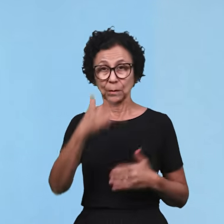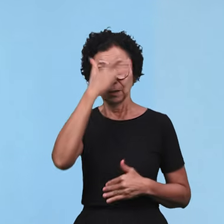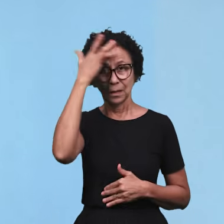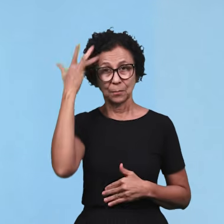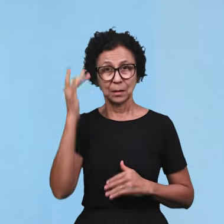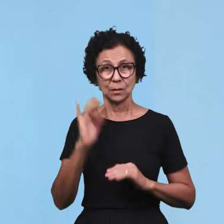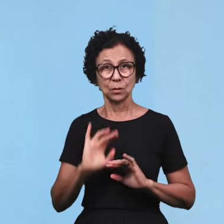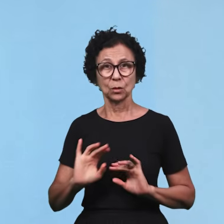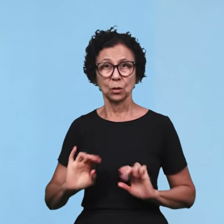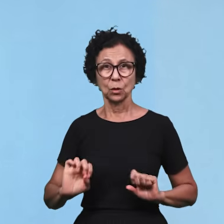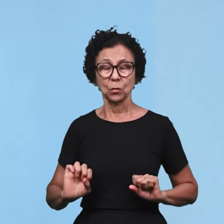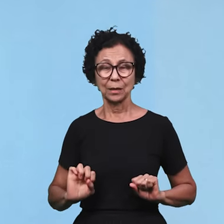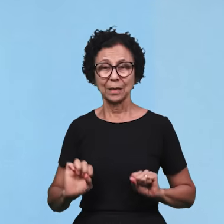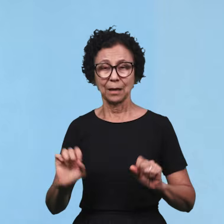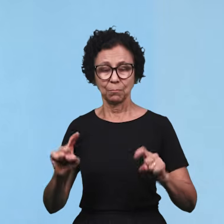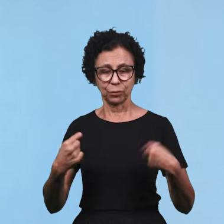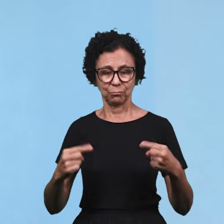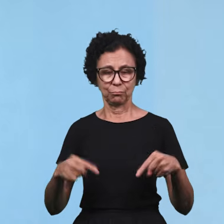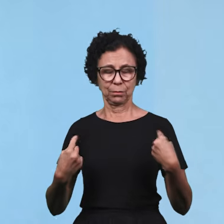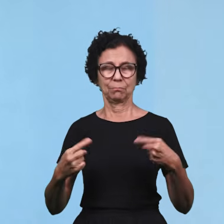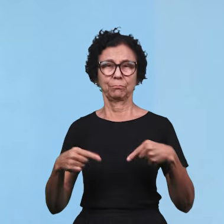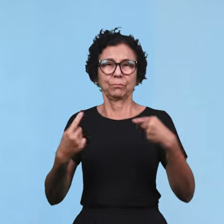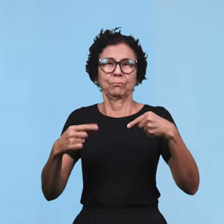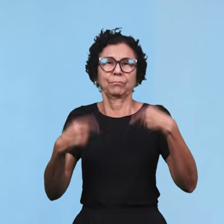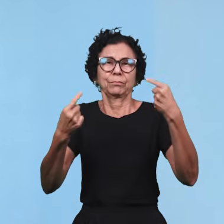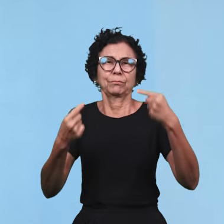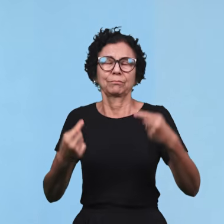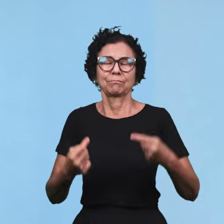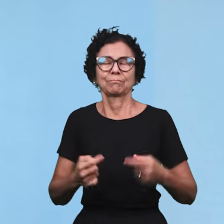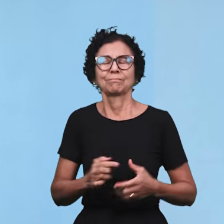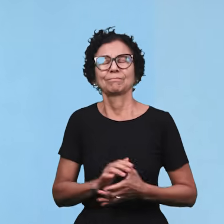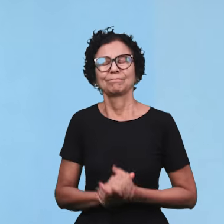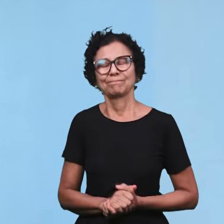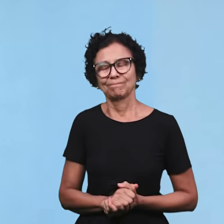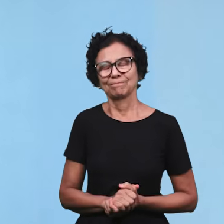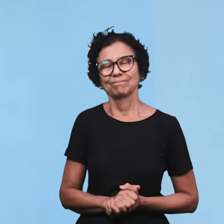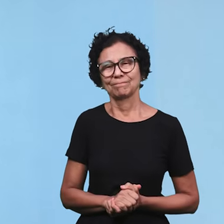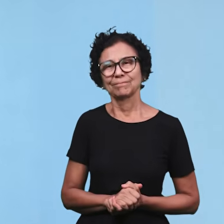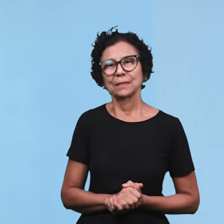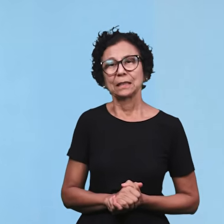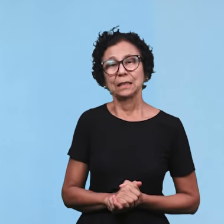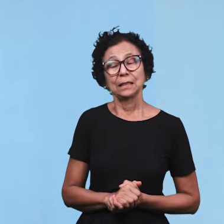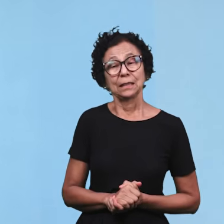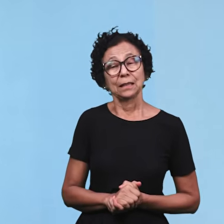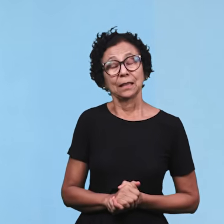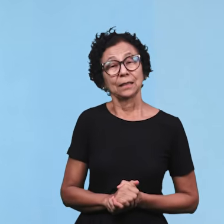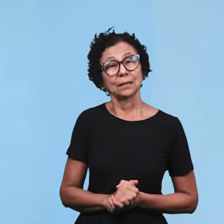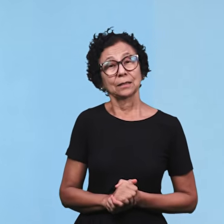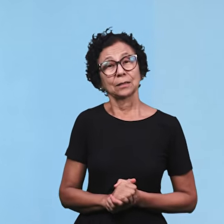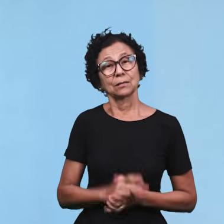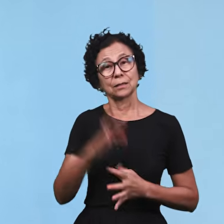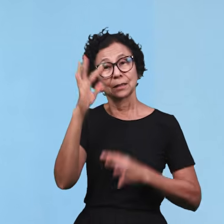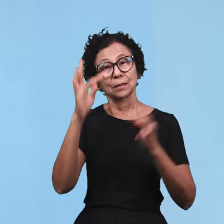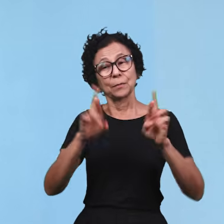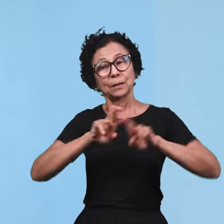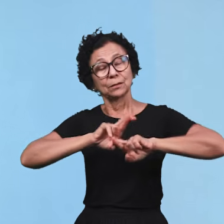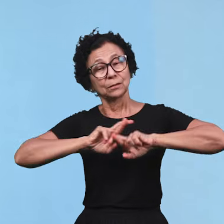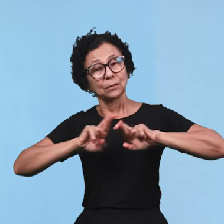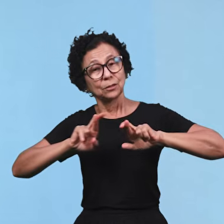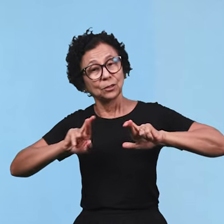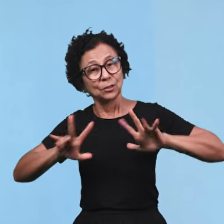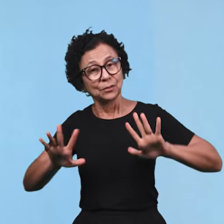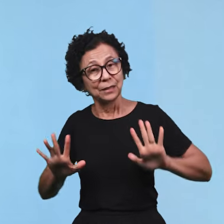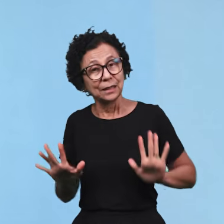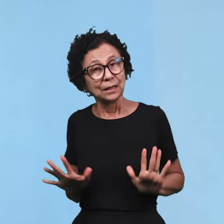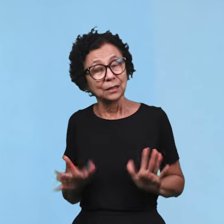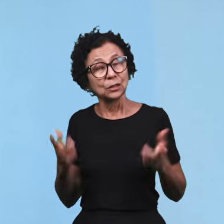prejudicando ali o folículo piloso, o fio de cabelo. E aí são tratamentos totalmente diferentes e por isso que às vezes a gente não pode